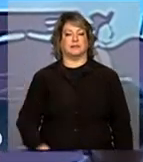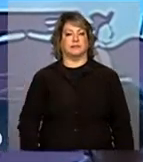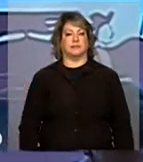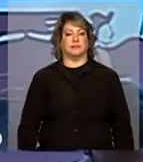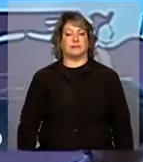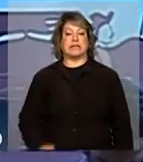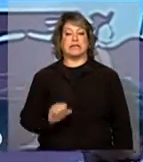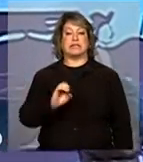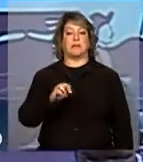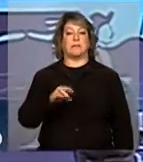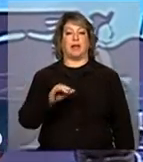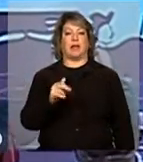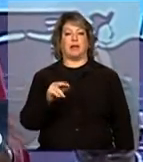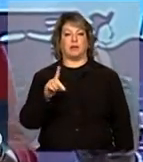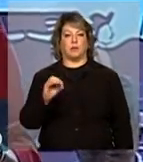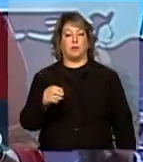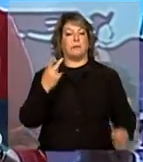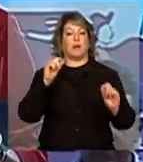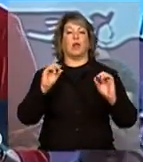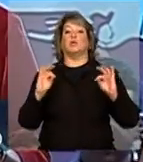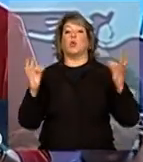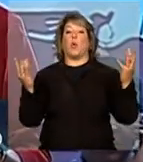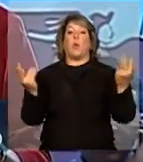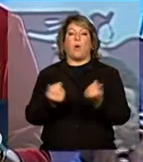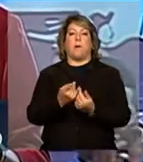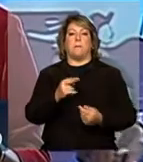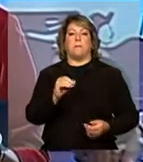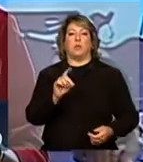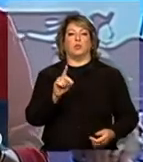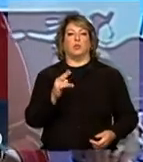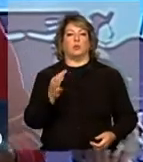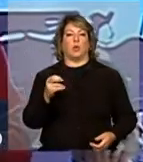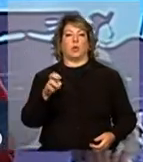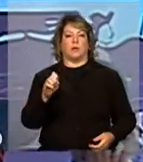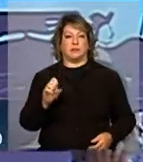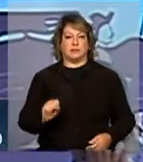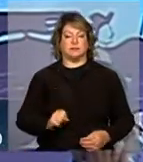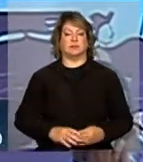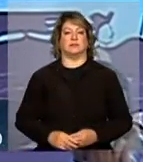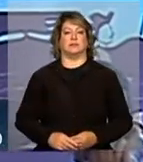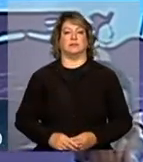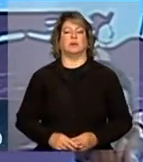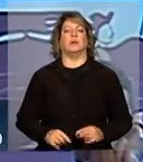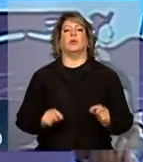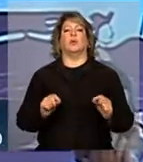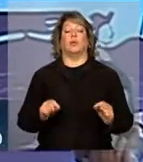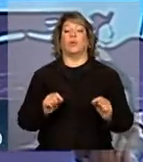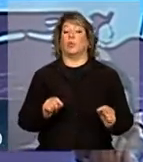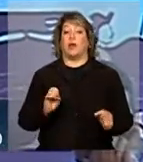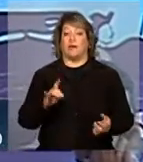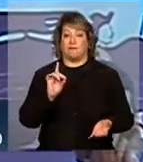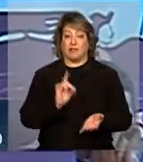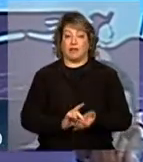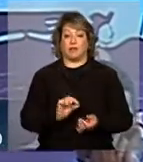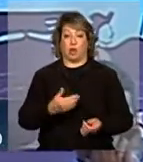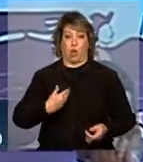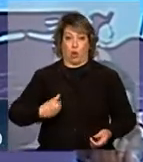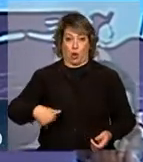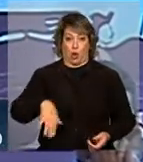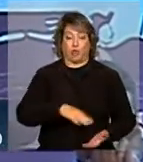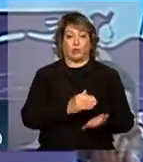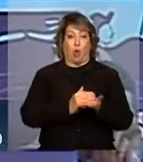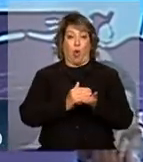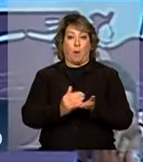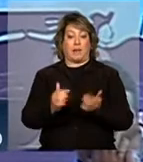do semiárido para todos os produtores. O que é fato é que nós começamos